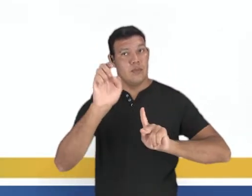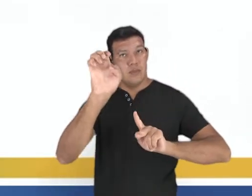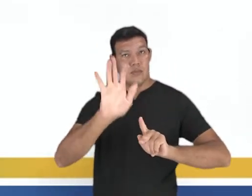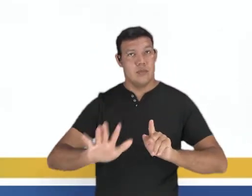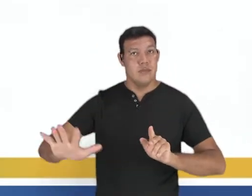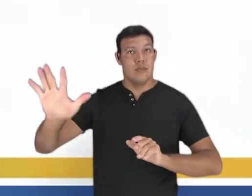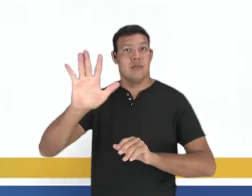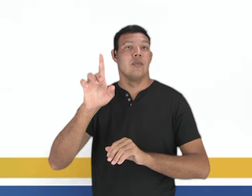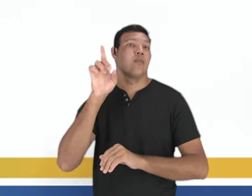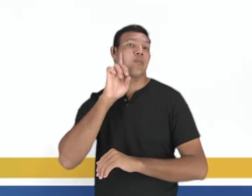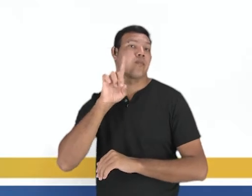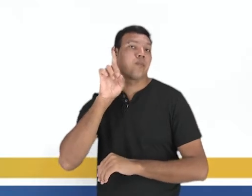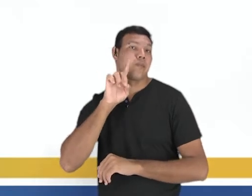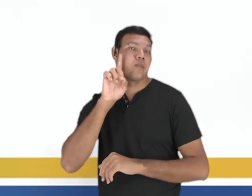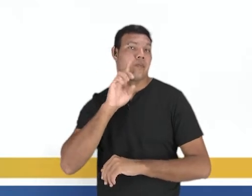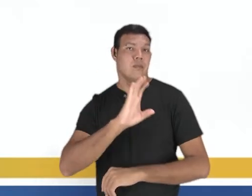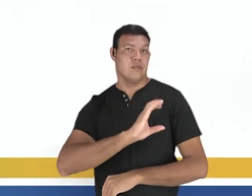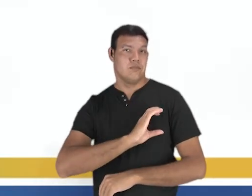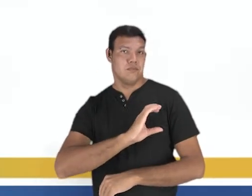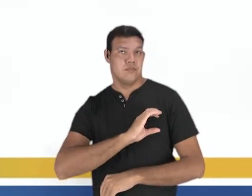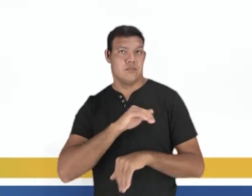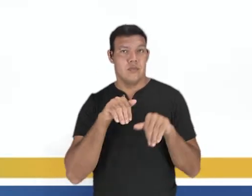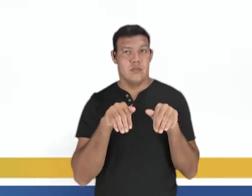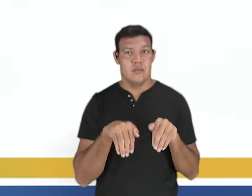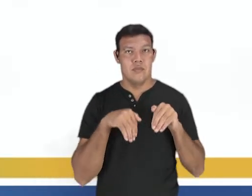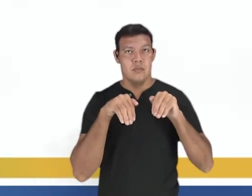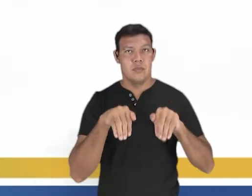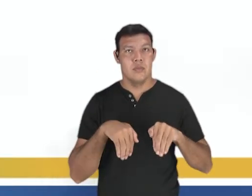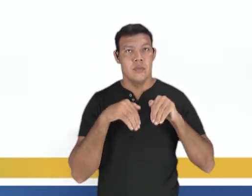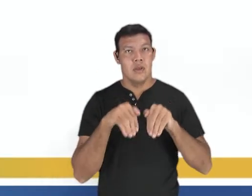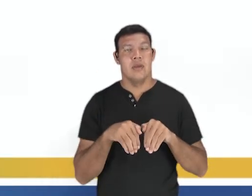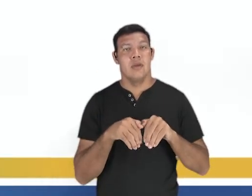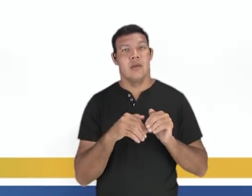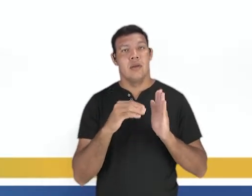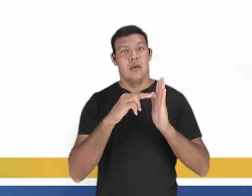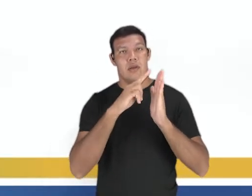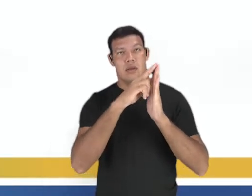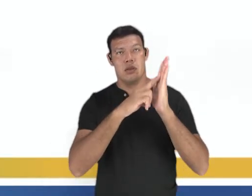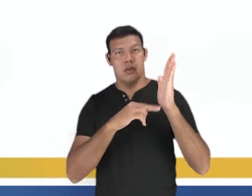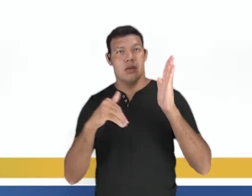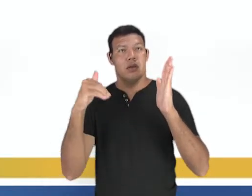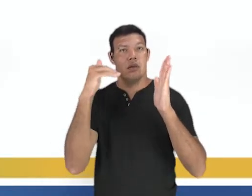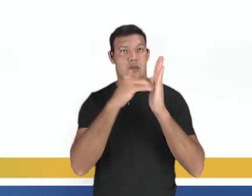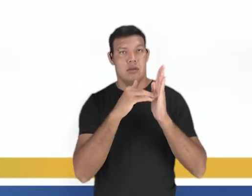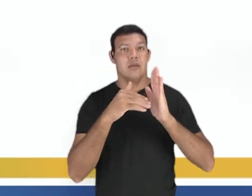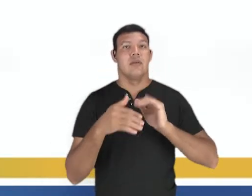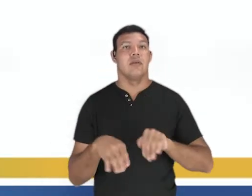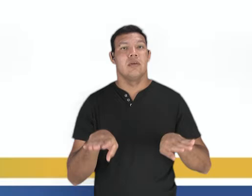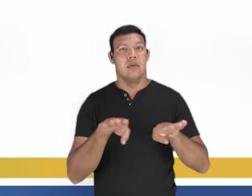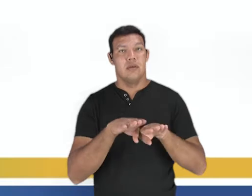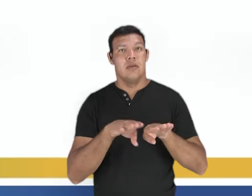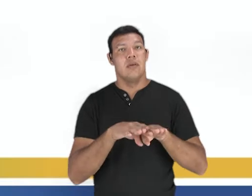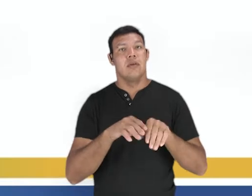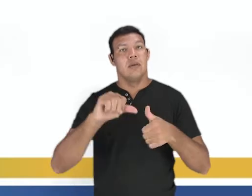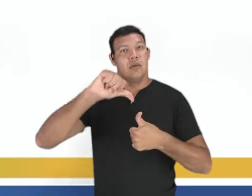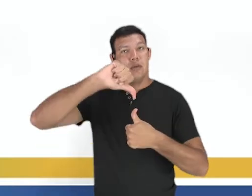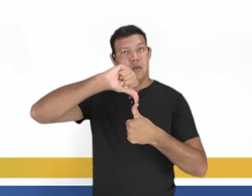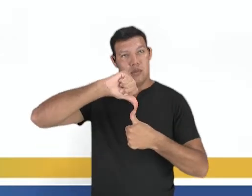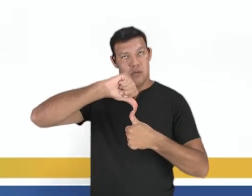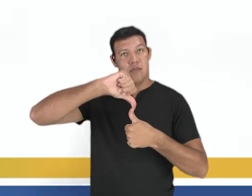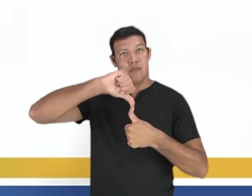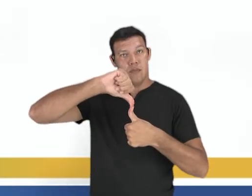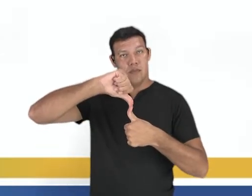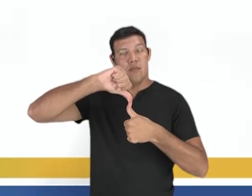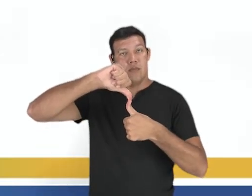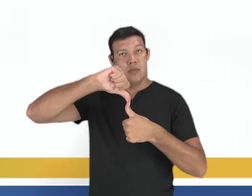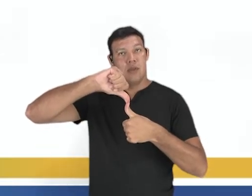Os Estados Unidos, Canadá, Austrália e Nova Zelândia, e uma grande parte da América Central e do Sul,